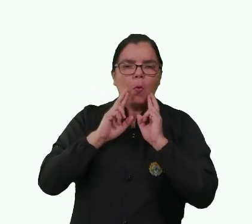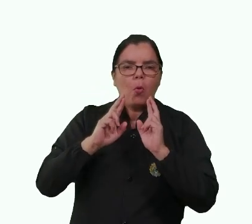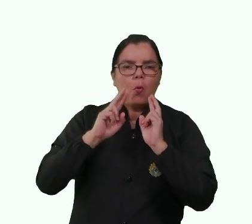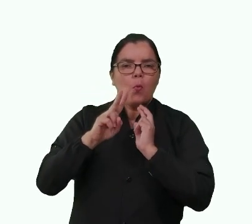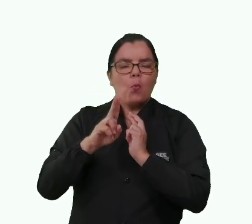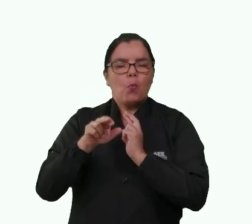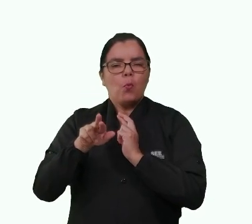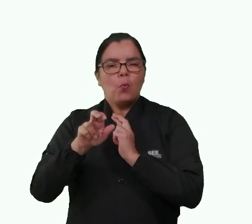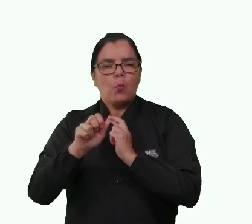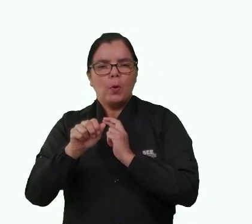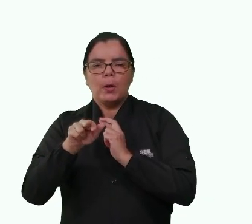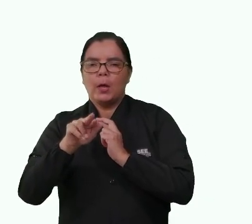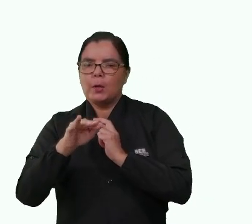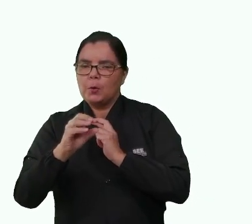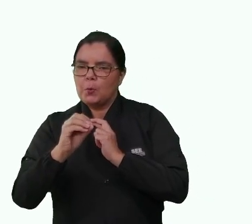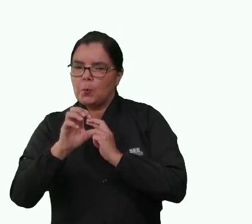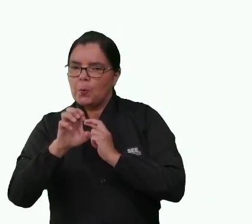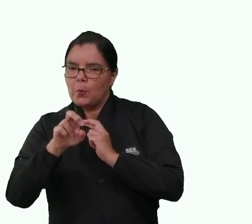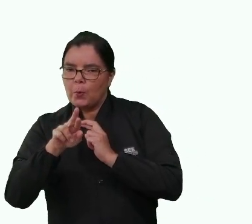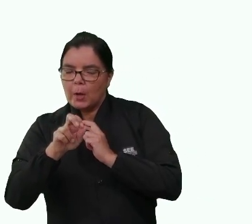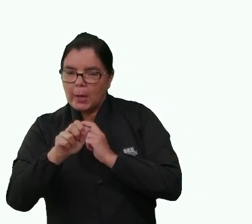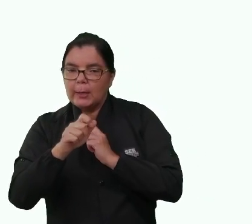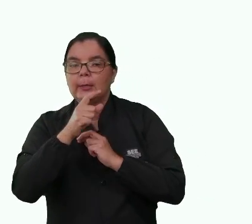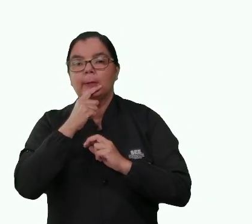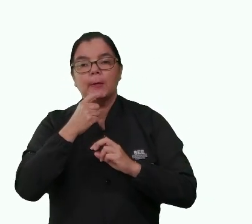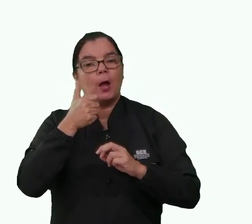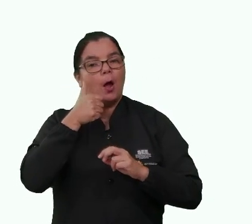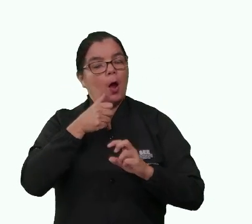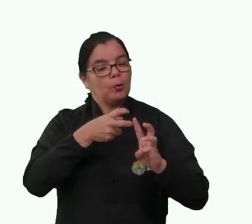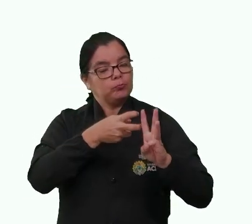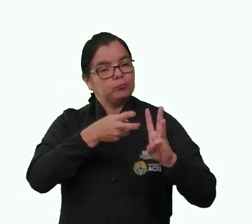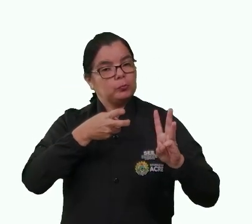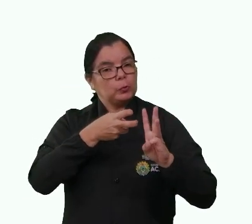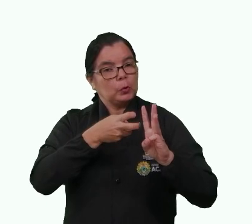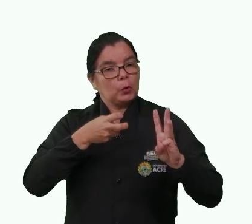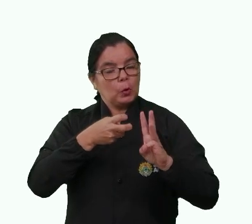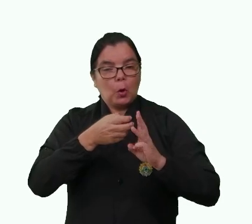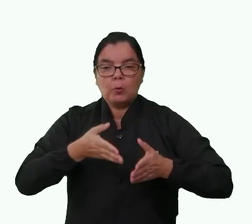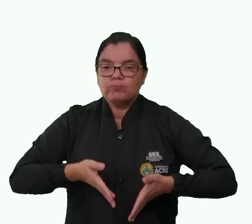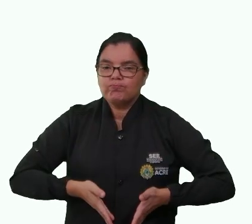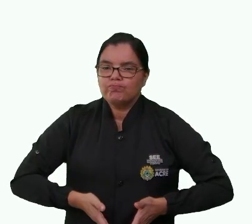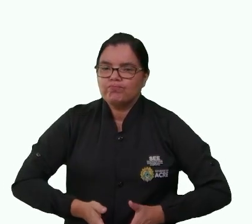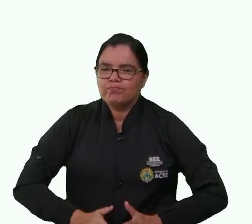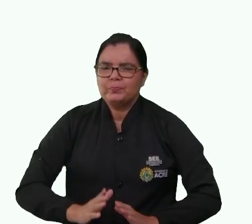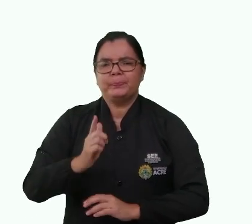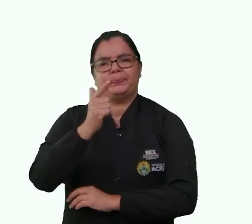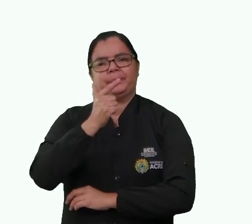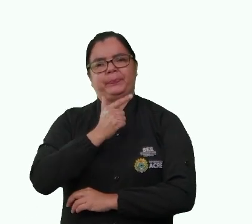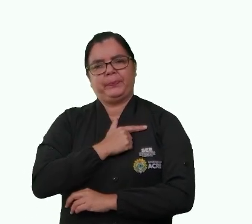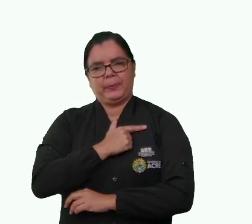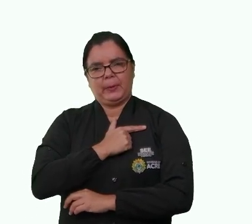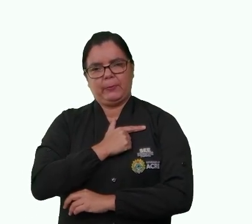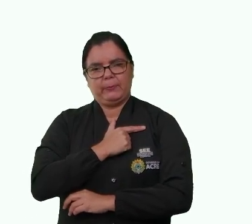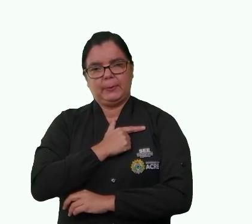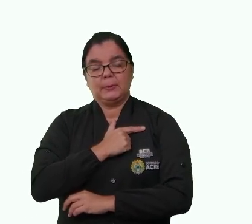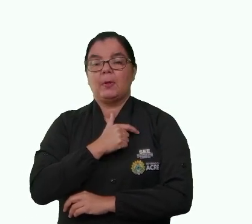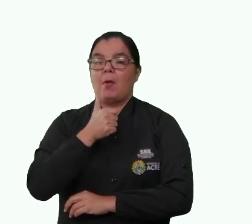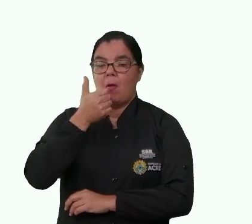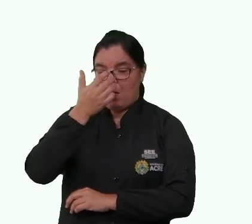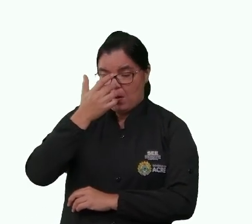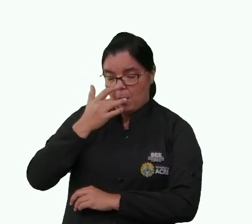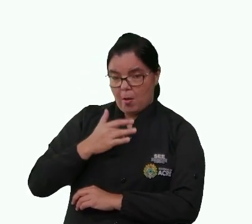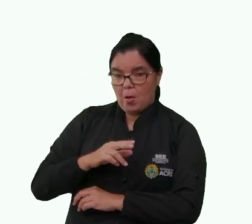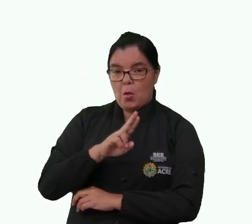do Uraricoera, que a Índia Tupanhumas pariu uma criança feia. Essa criança é